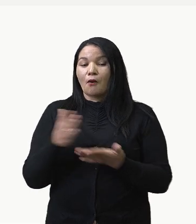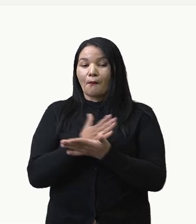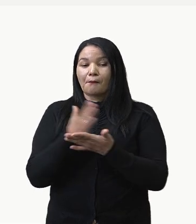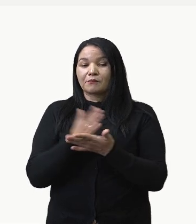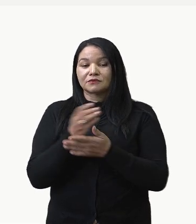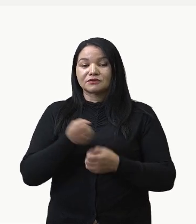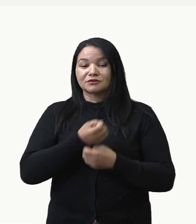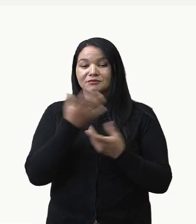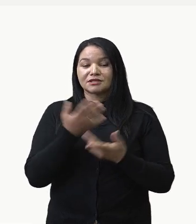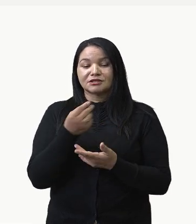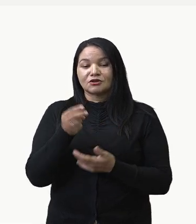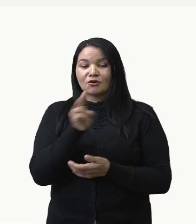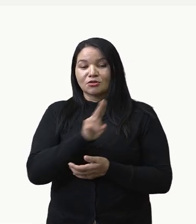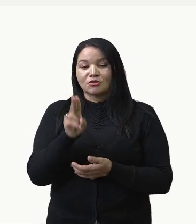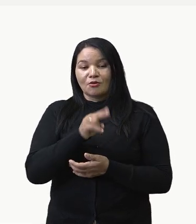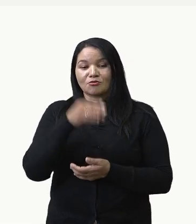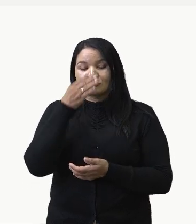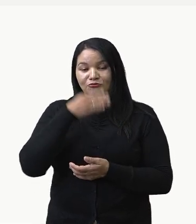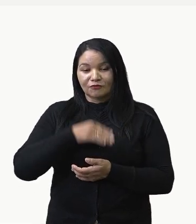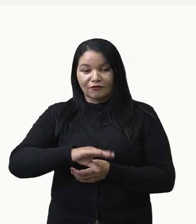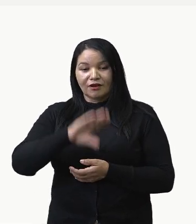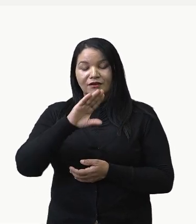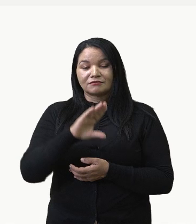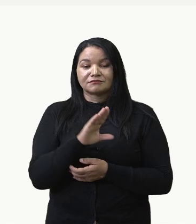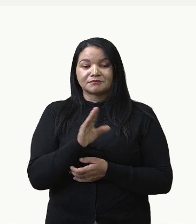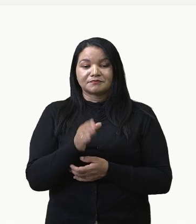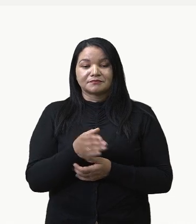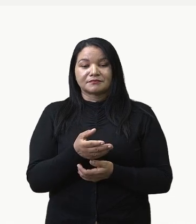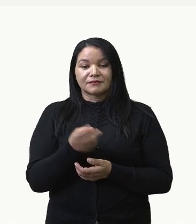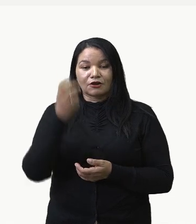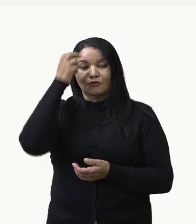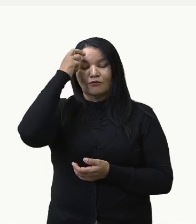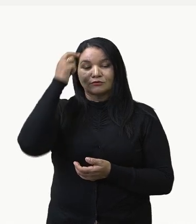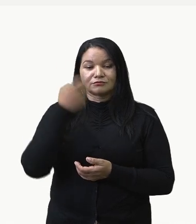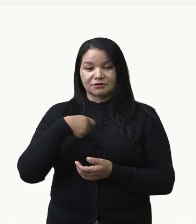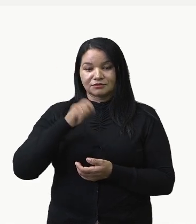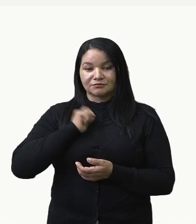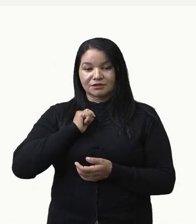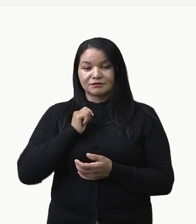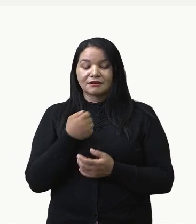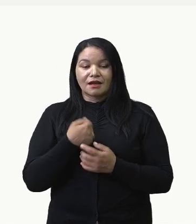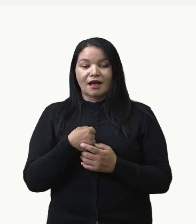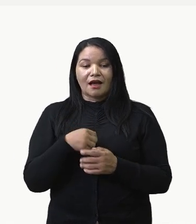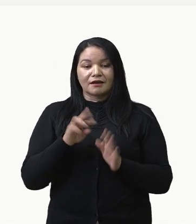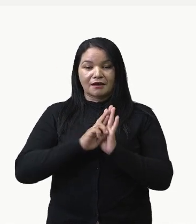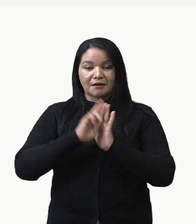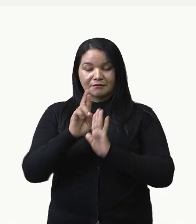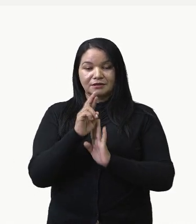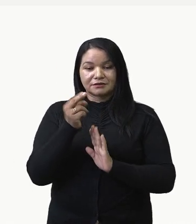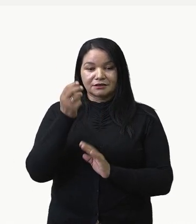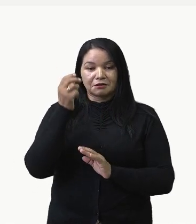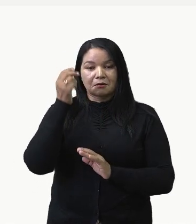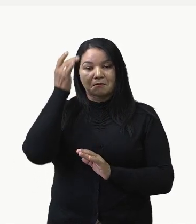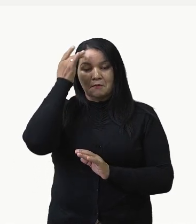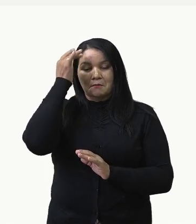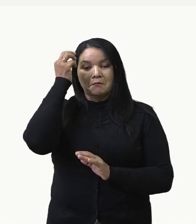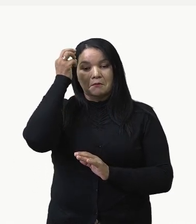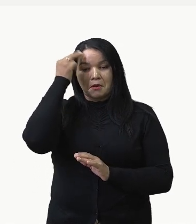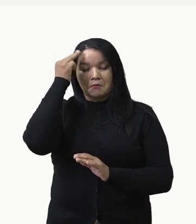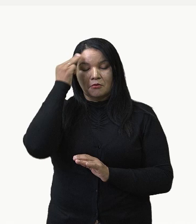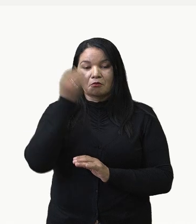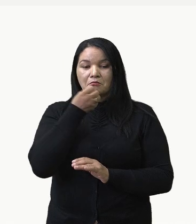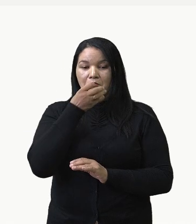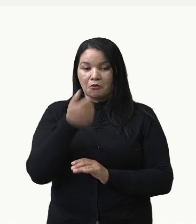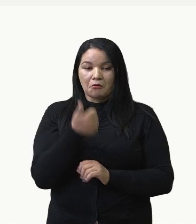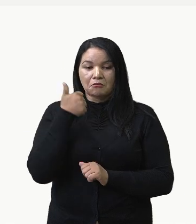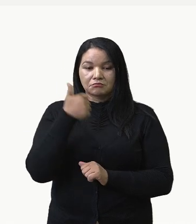elefante elefante lá na cultura hispânica representa Lab memória ou seja uma pessoa lúcida olha o